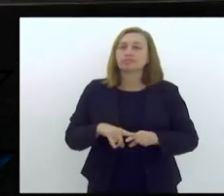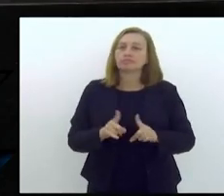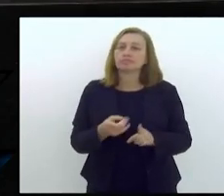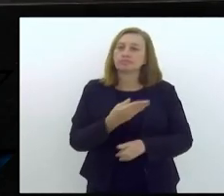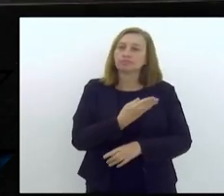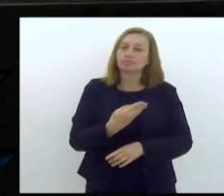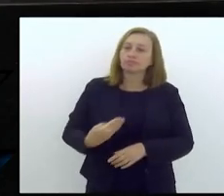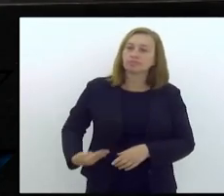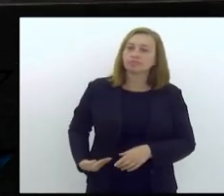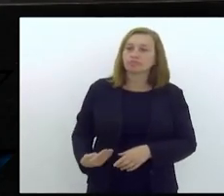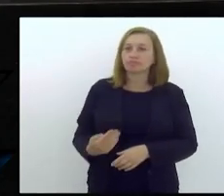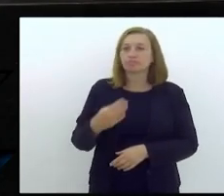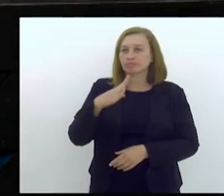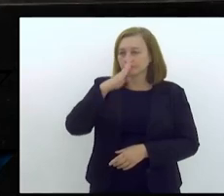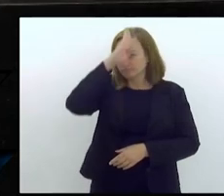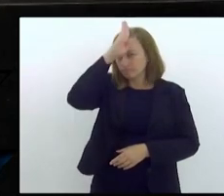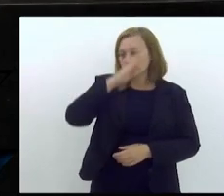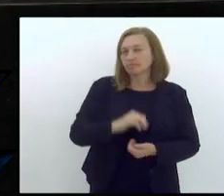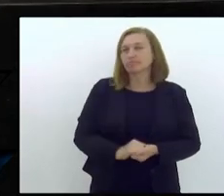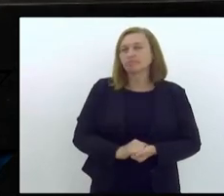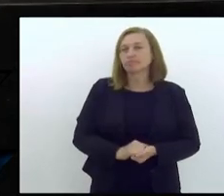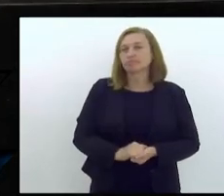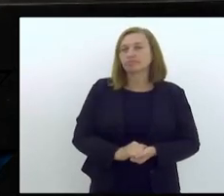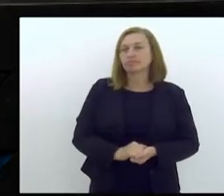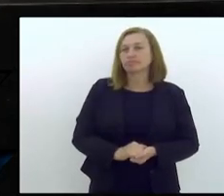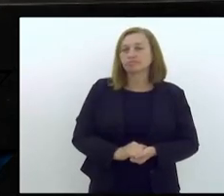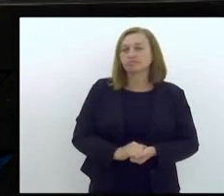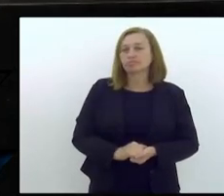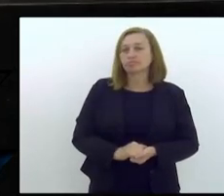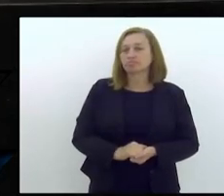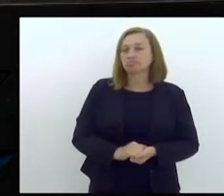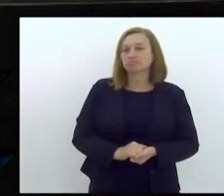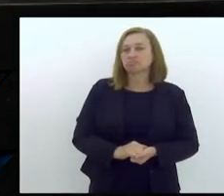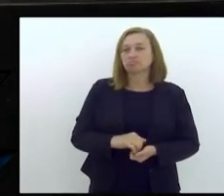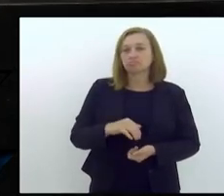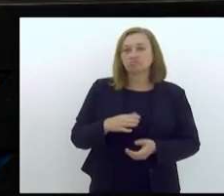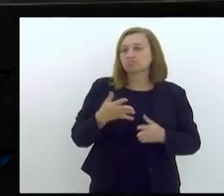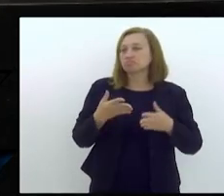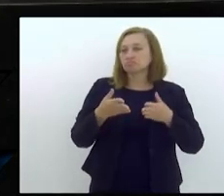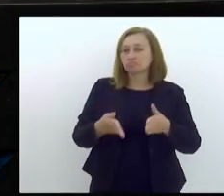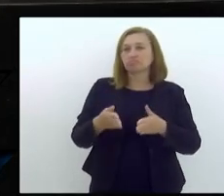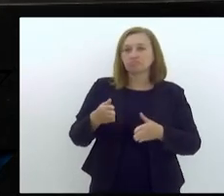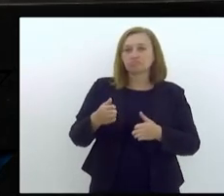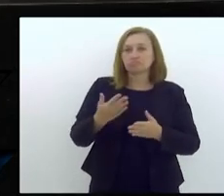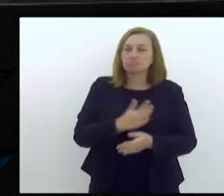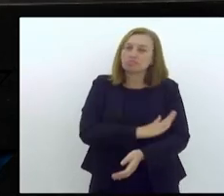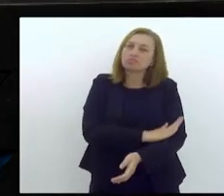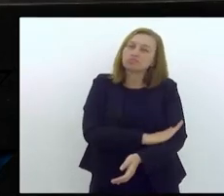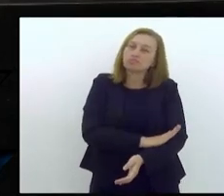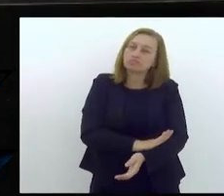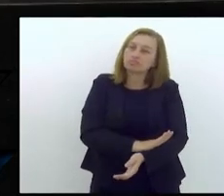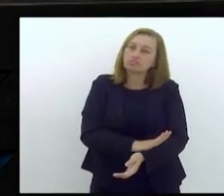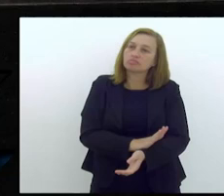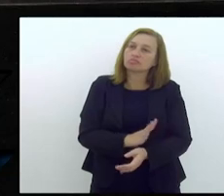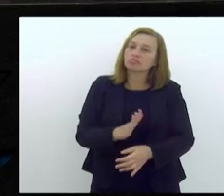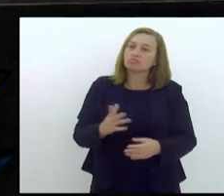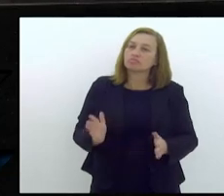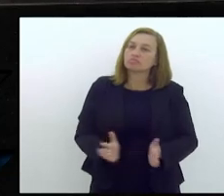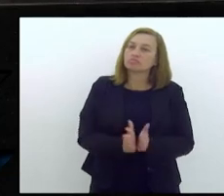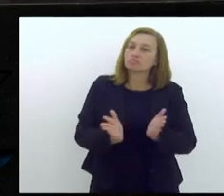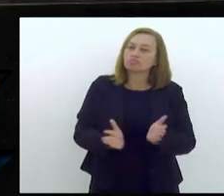o governo bolsonaro um governo que não tem prioridade na questão racial que não tem prioridade pelo povo pobre trabalhador